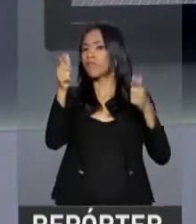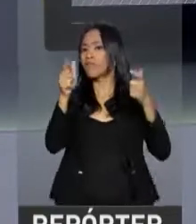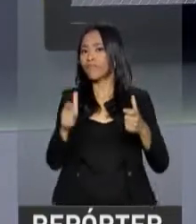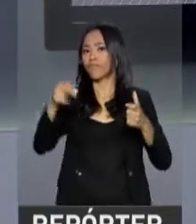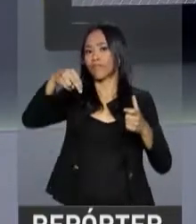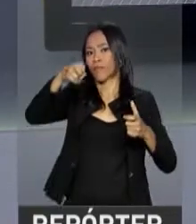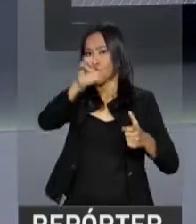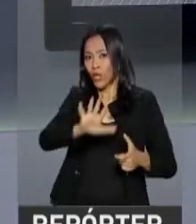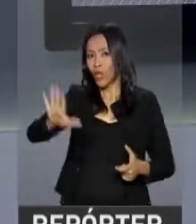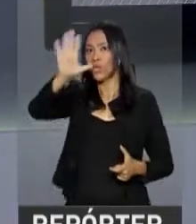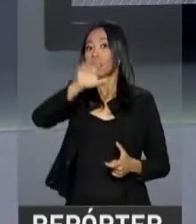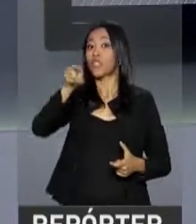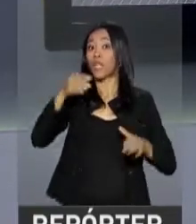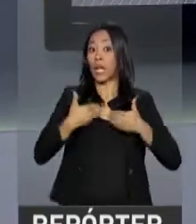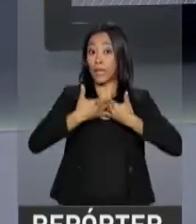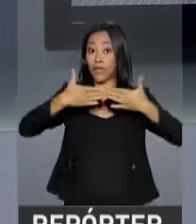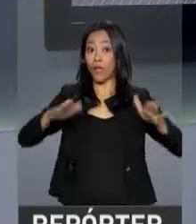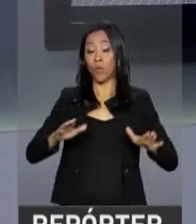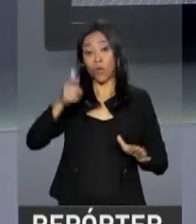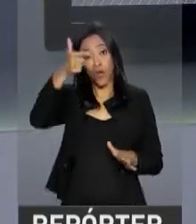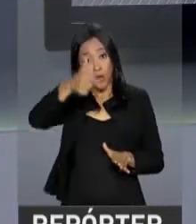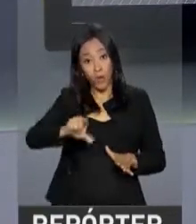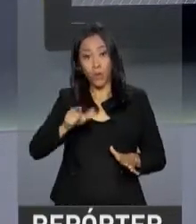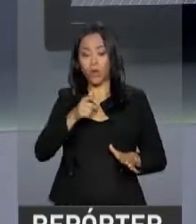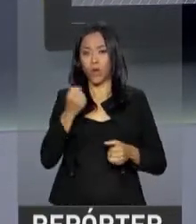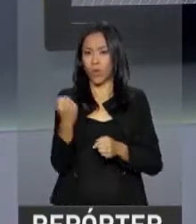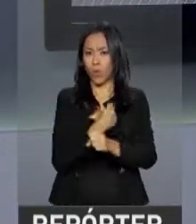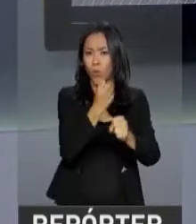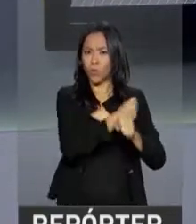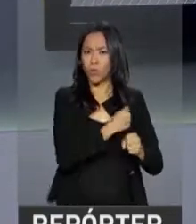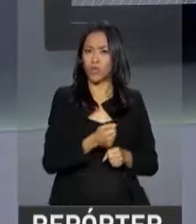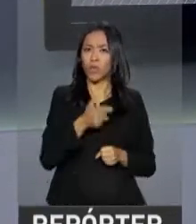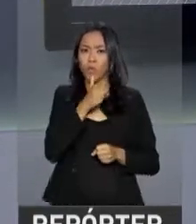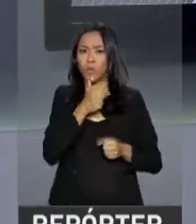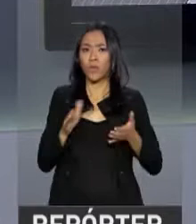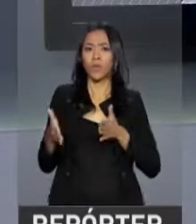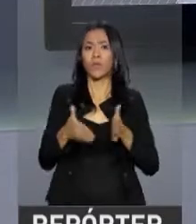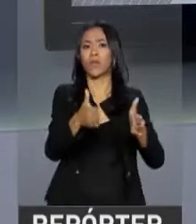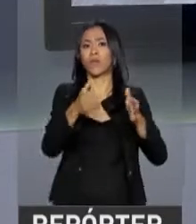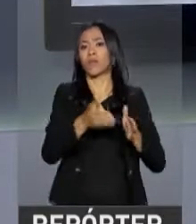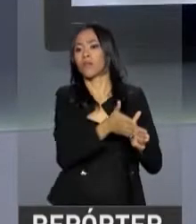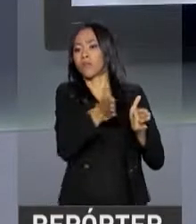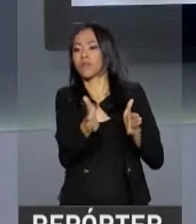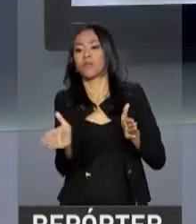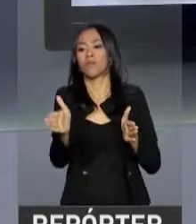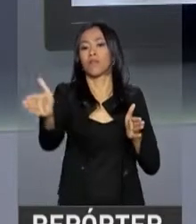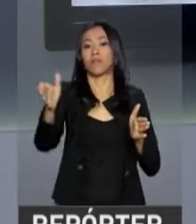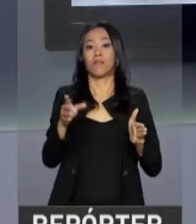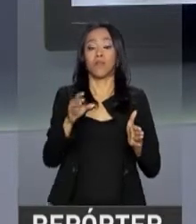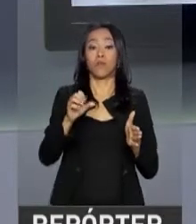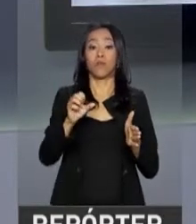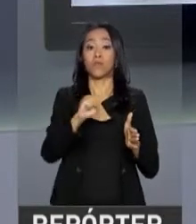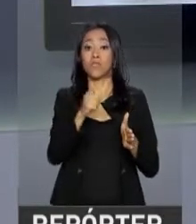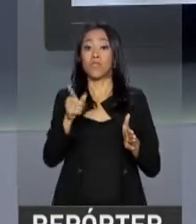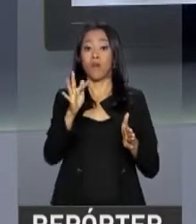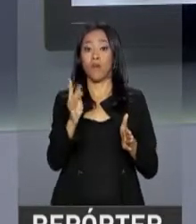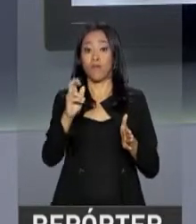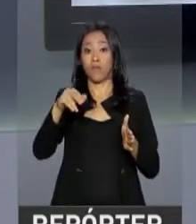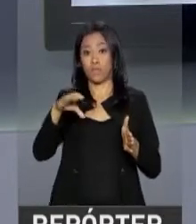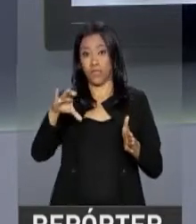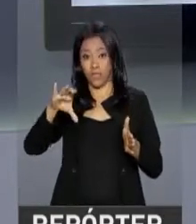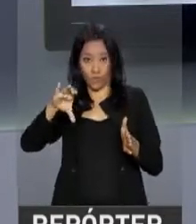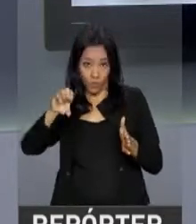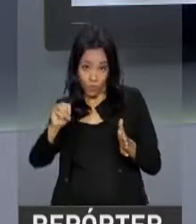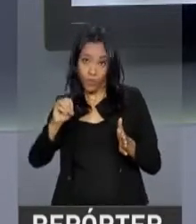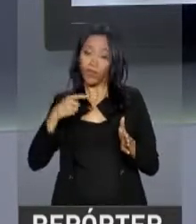uma obra do projeto de transposição do Rio São Francisco. Nós vamos direto ao Palácio do Planalto conversar ao vivo com o repórter Ney